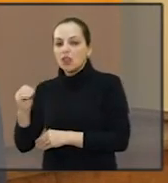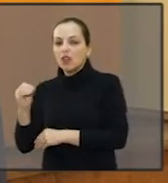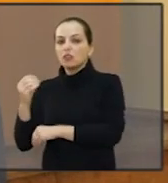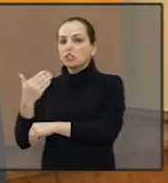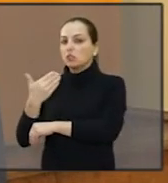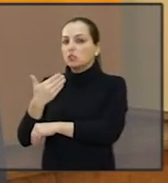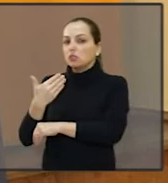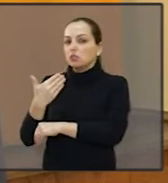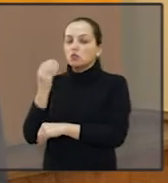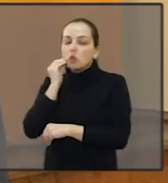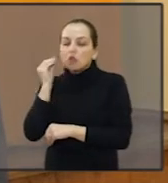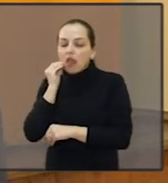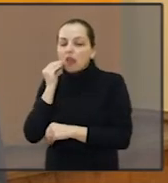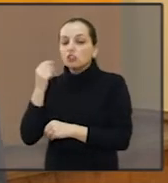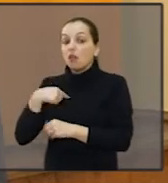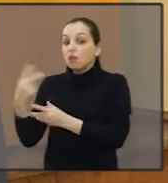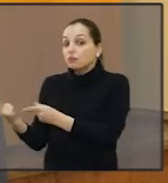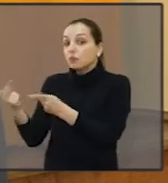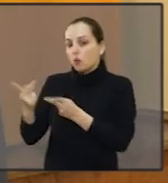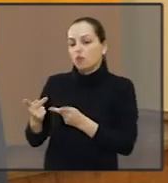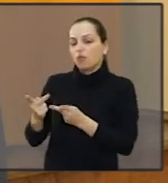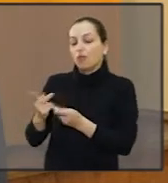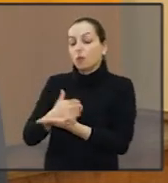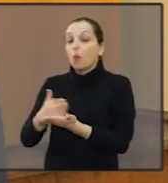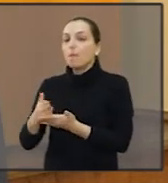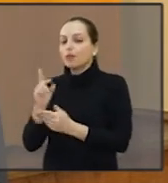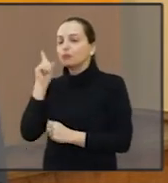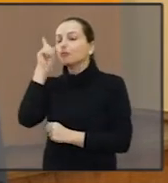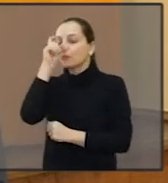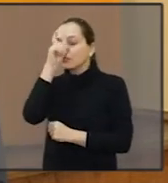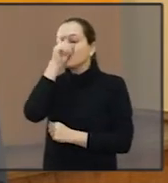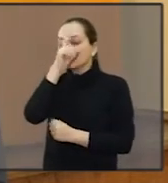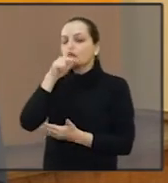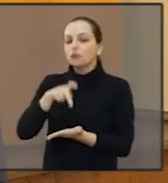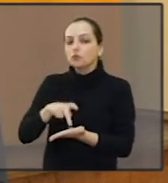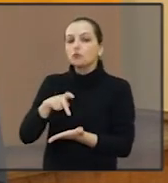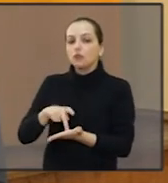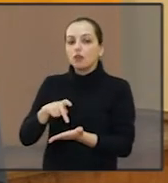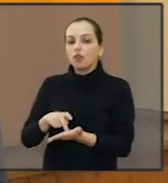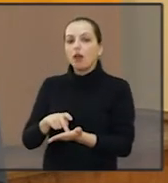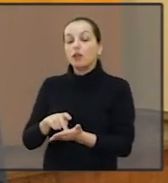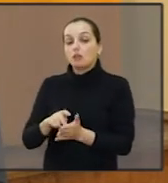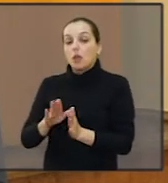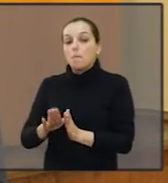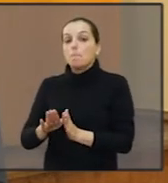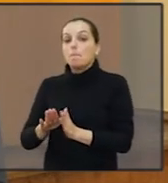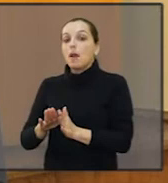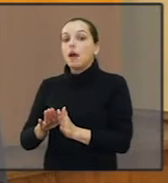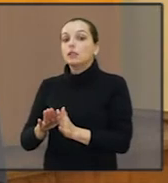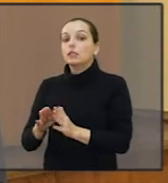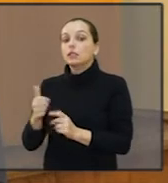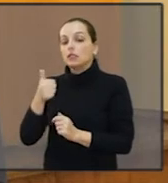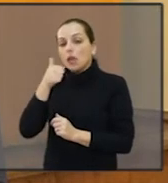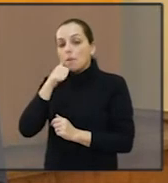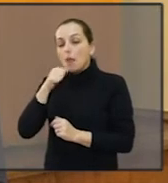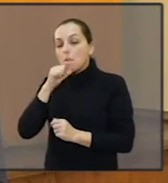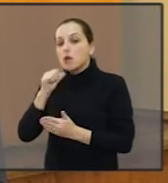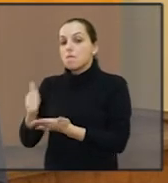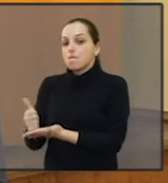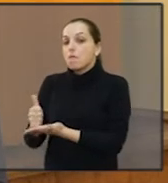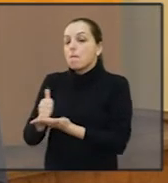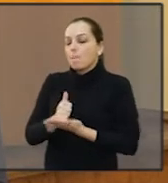fazendo o teste e eu já fui só convidada. Então no início foi muito difícil, né? Eu tive sempre o apoio dos meus pais, da minha